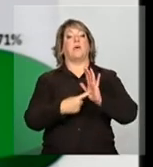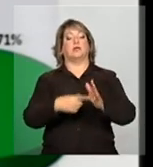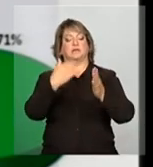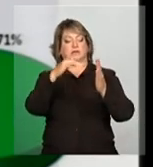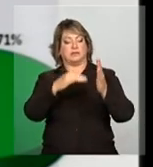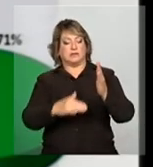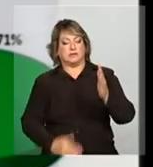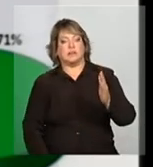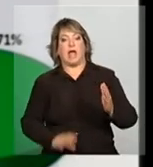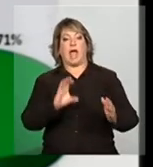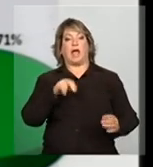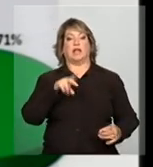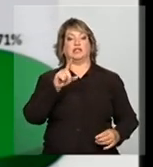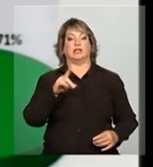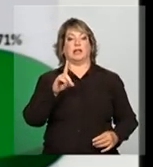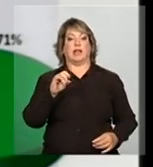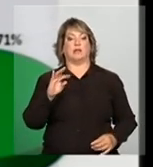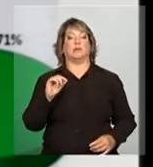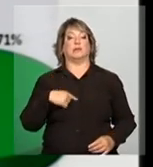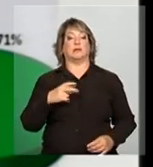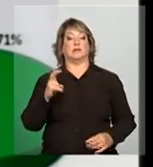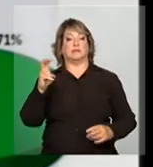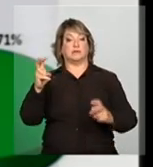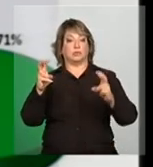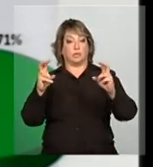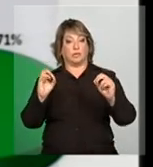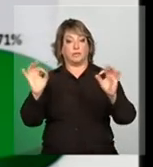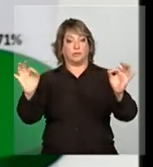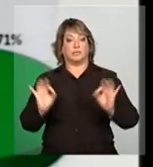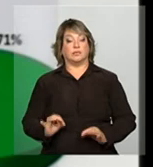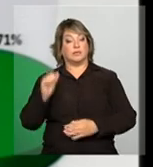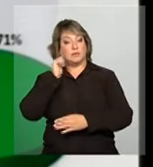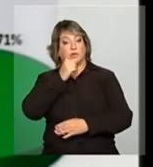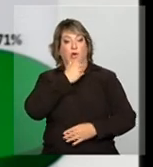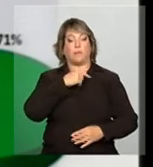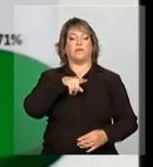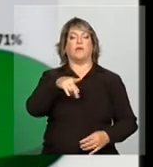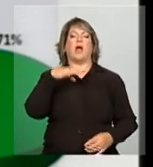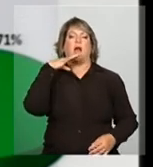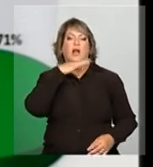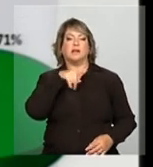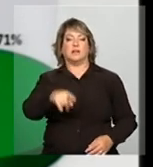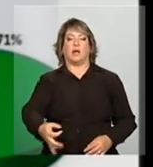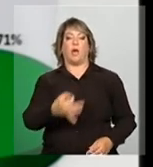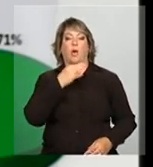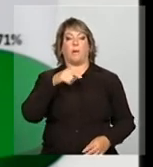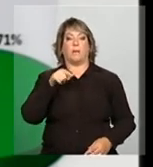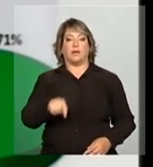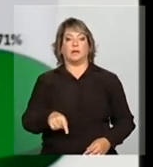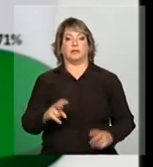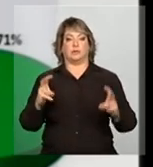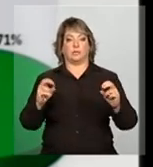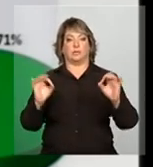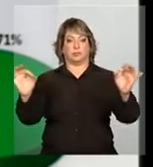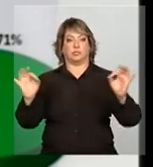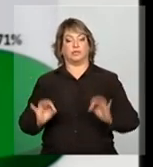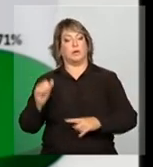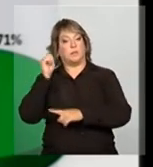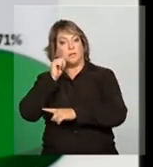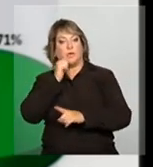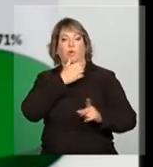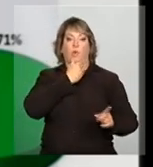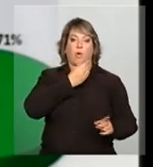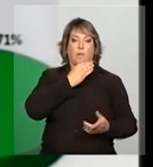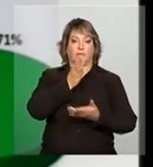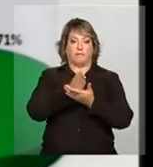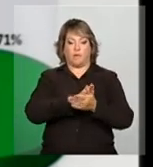composta por metade de homens e mulheres. Na sua opinião, a aprovação desse projeto de lei, que garante 50 e 50 de participação de